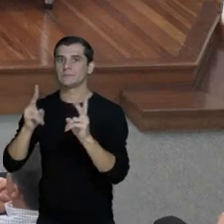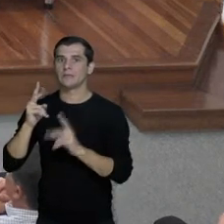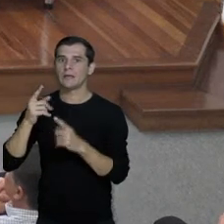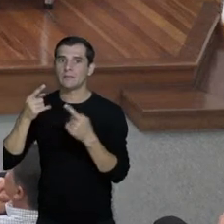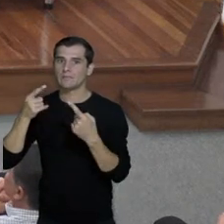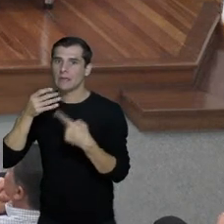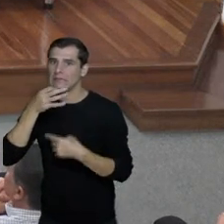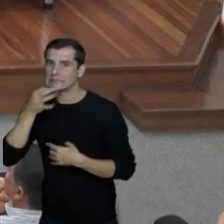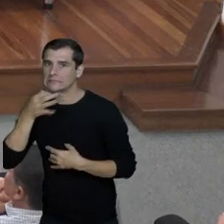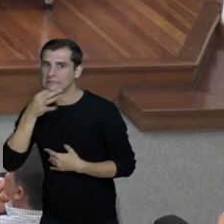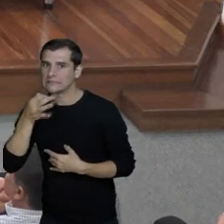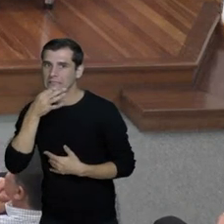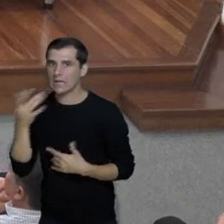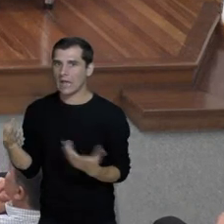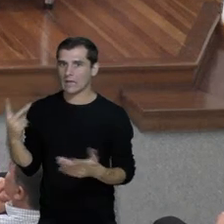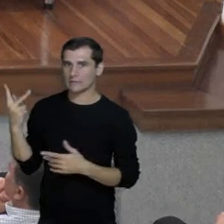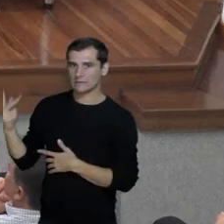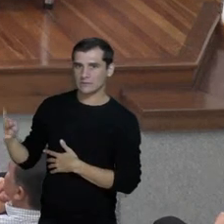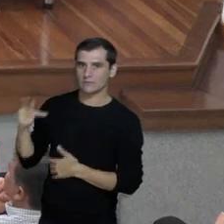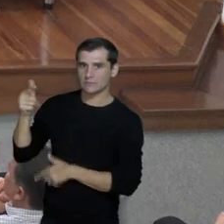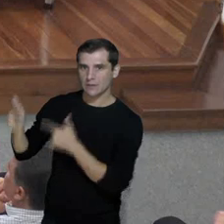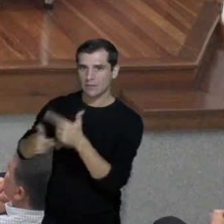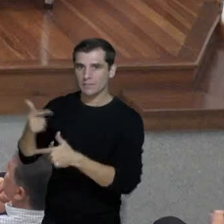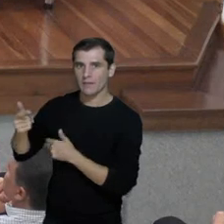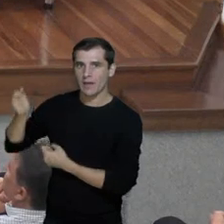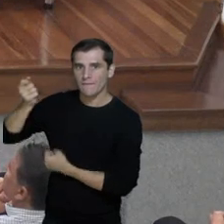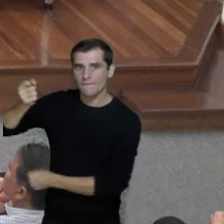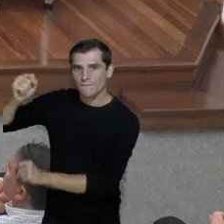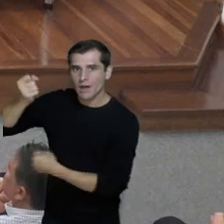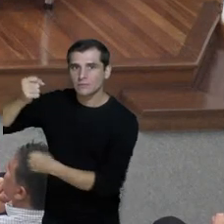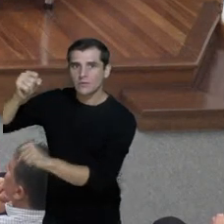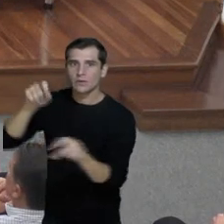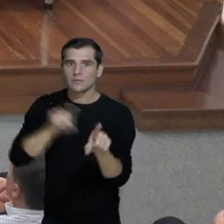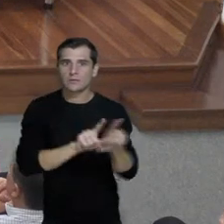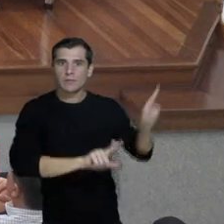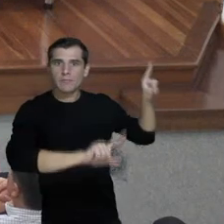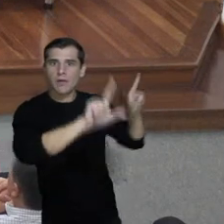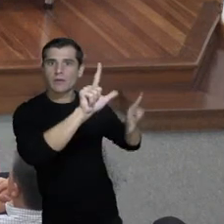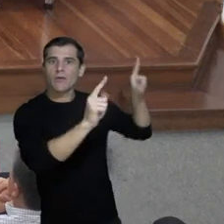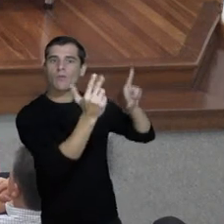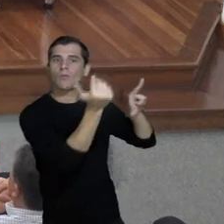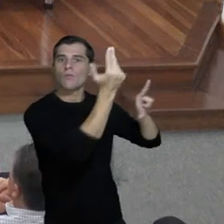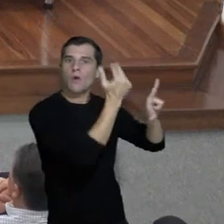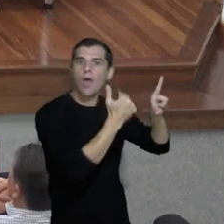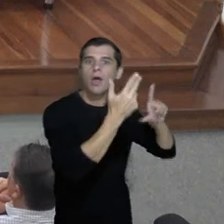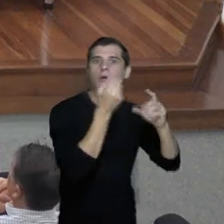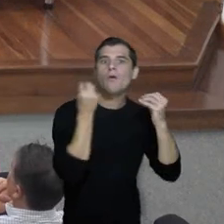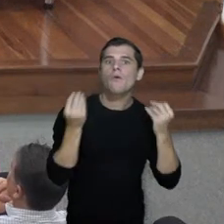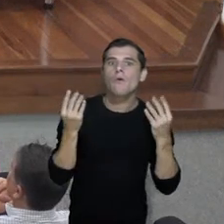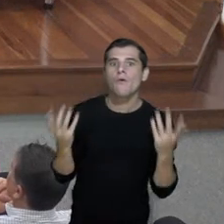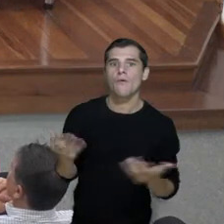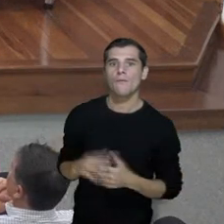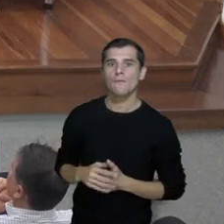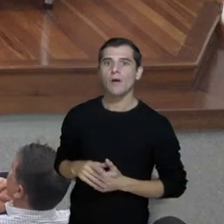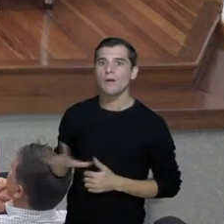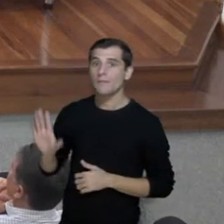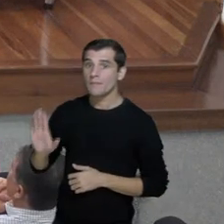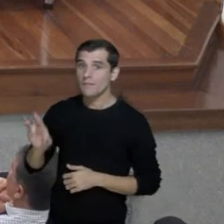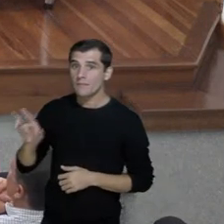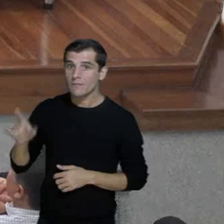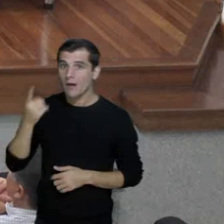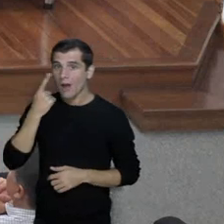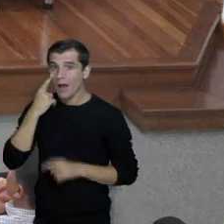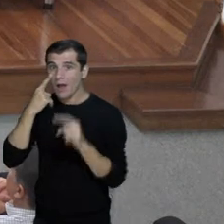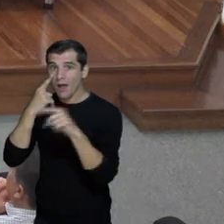e eu tô com um quadro teu lá em casa mas é isso eu quero que meu trabalho chegue ao maior número de pessoas e Vejam uma tiragem de uma vassoura